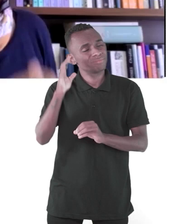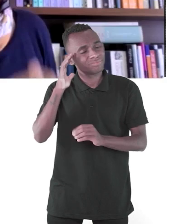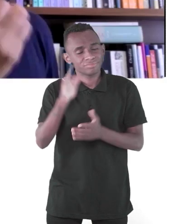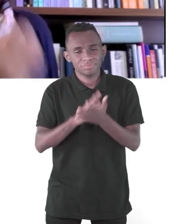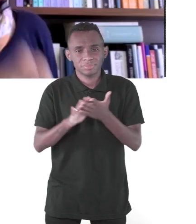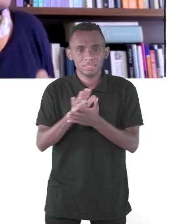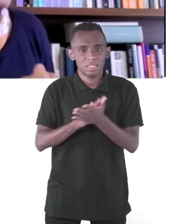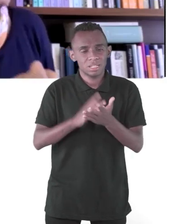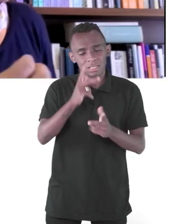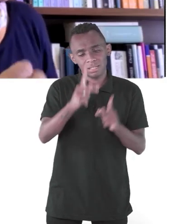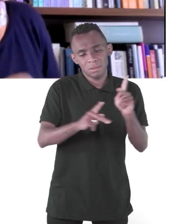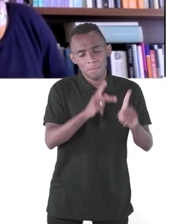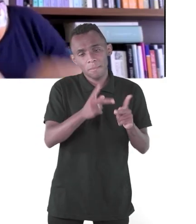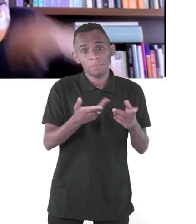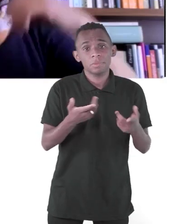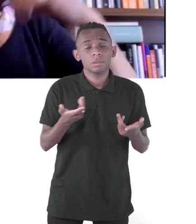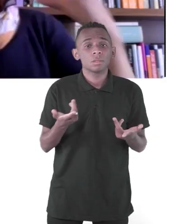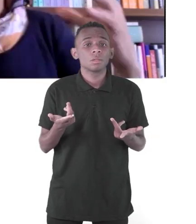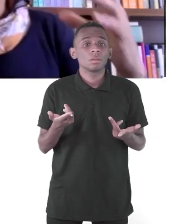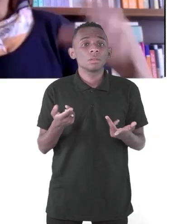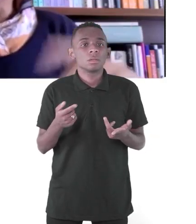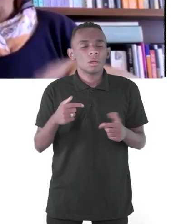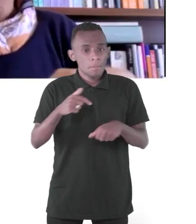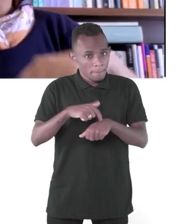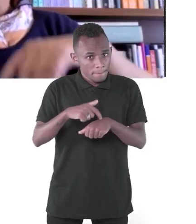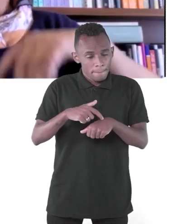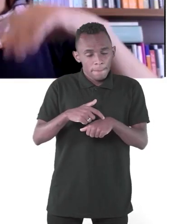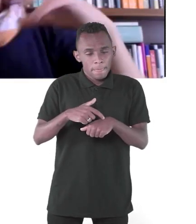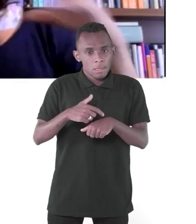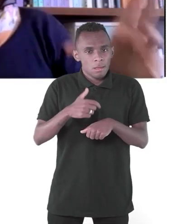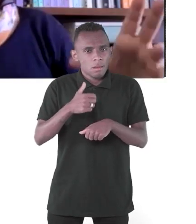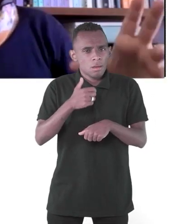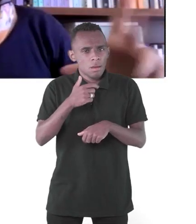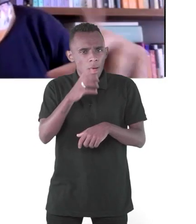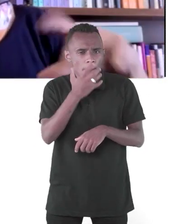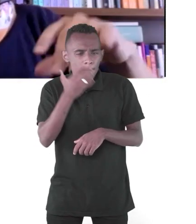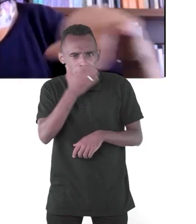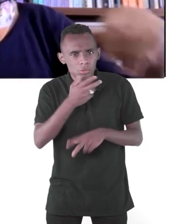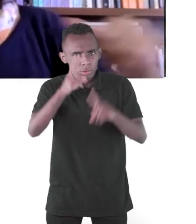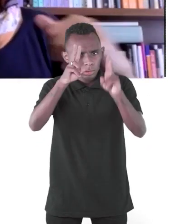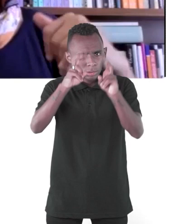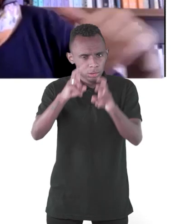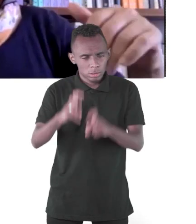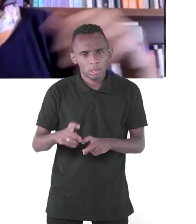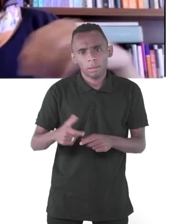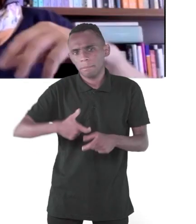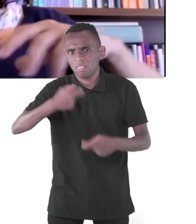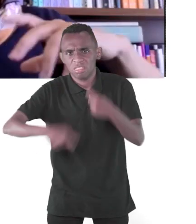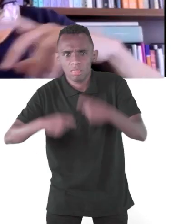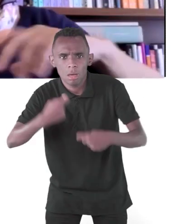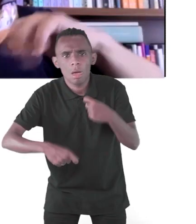que a música que fala do pancadão, do funk,